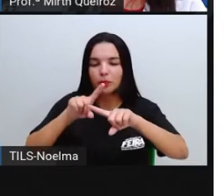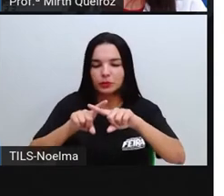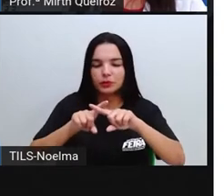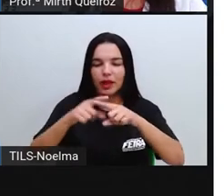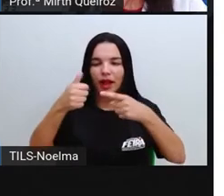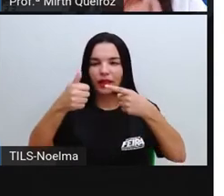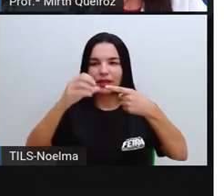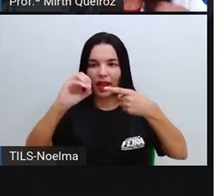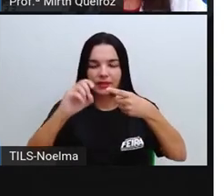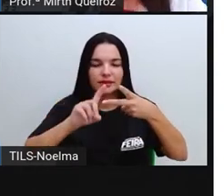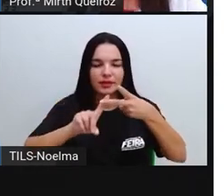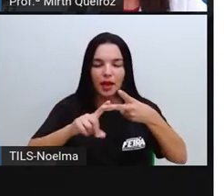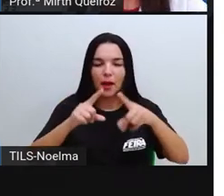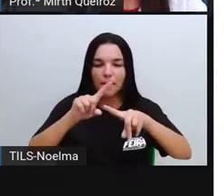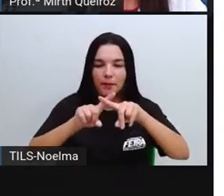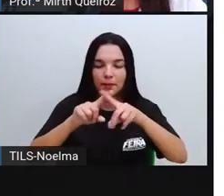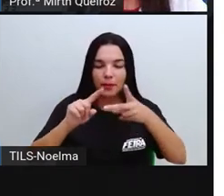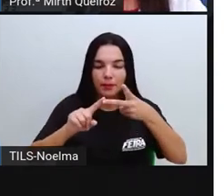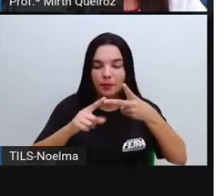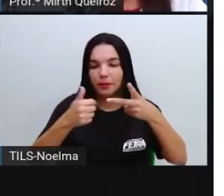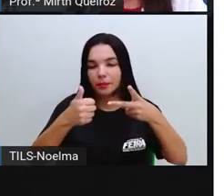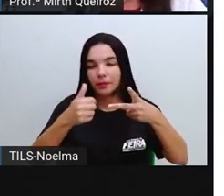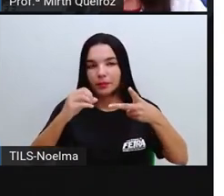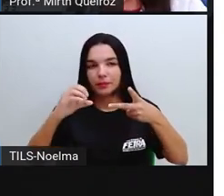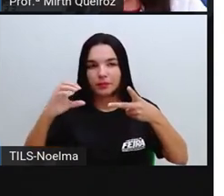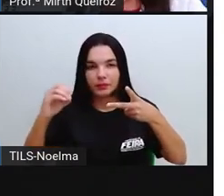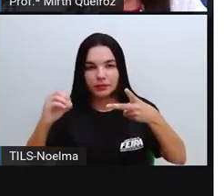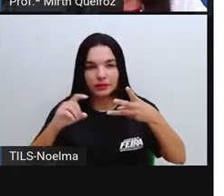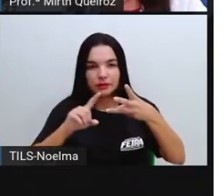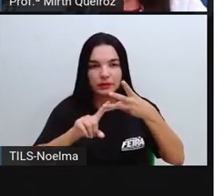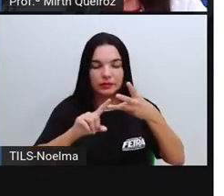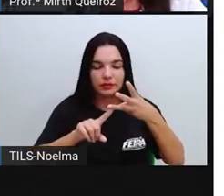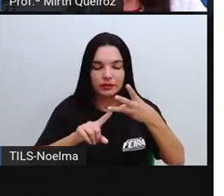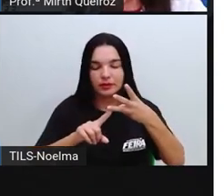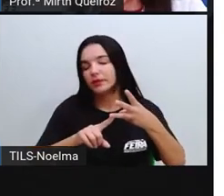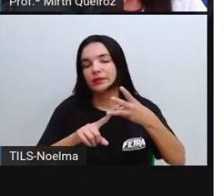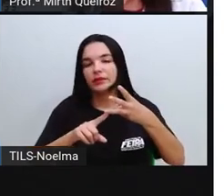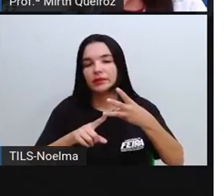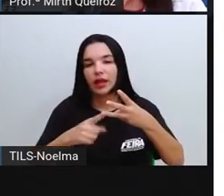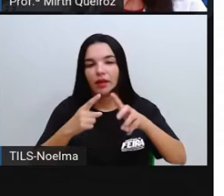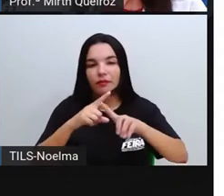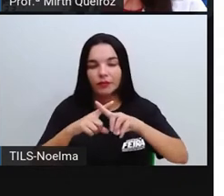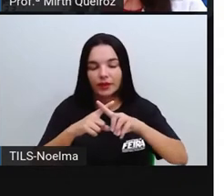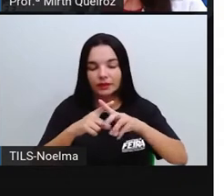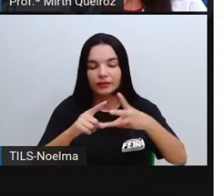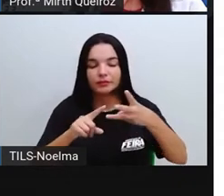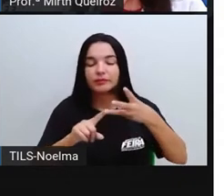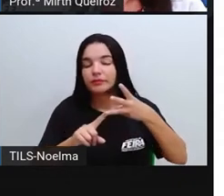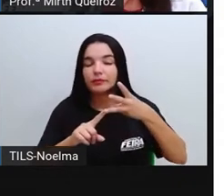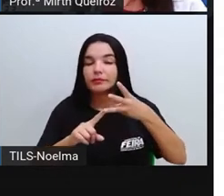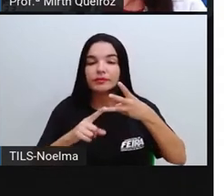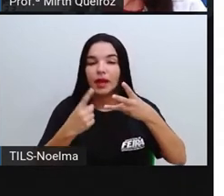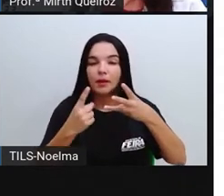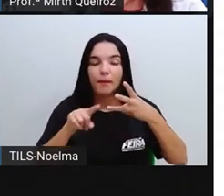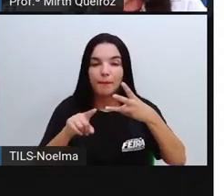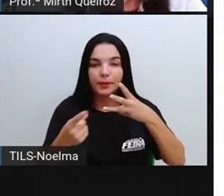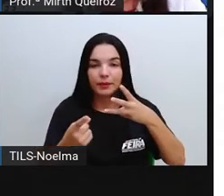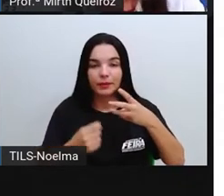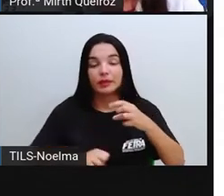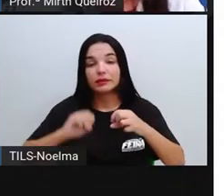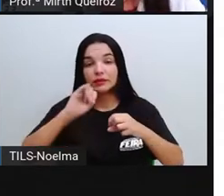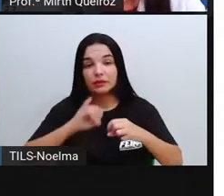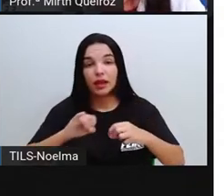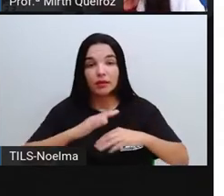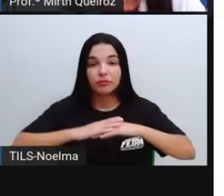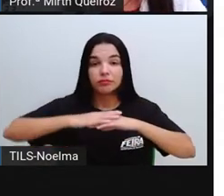do litro, a gente vai dividindo por 10. É o contrário, sub é menor, múltiplo vai ser maior,